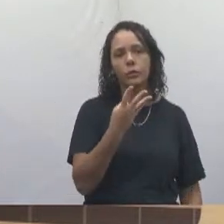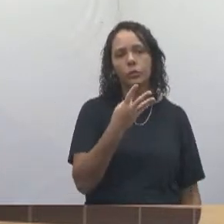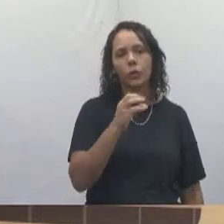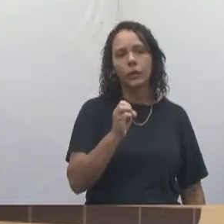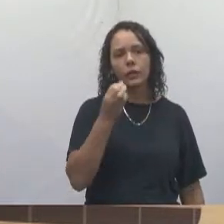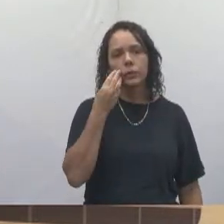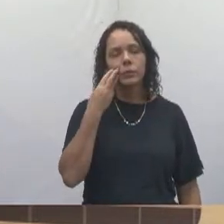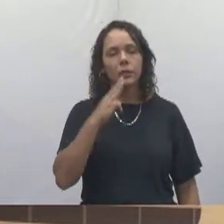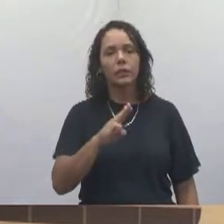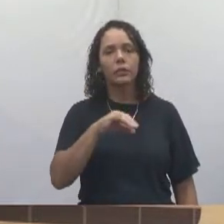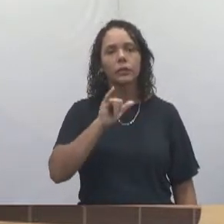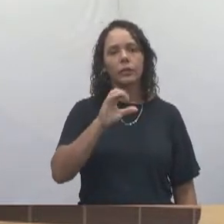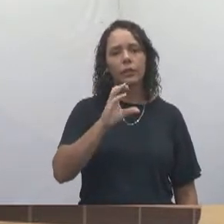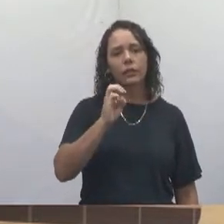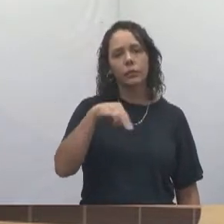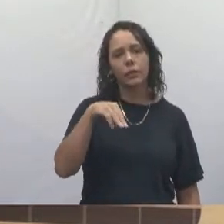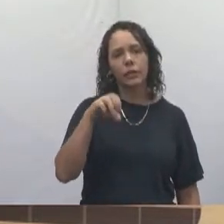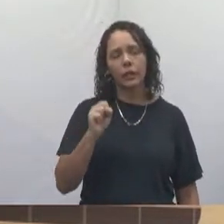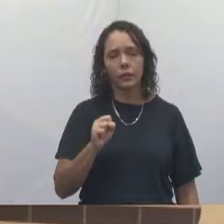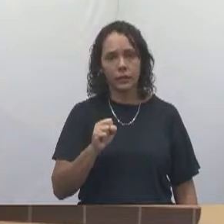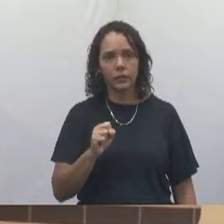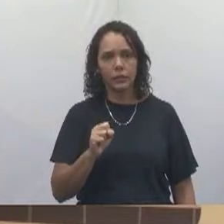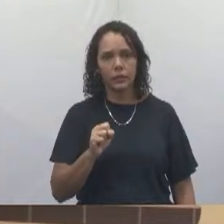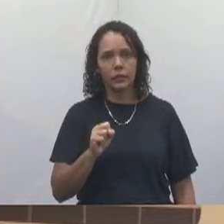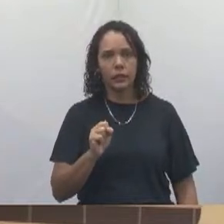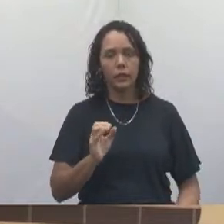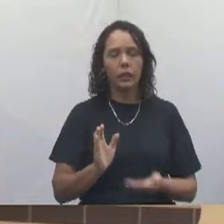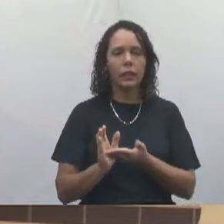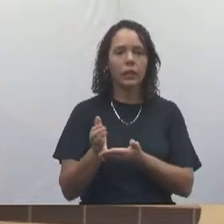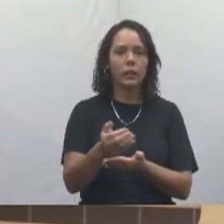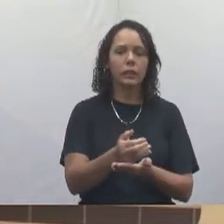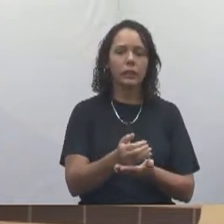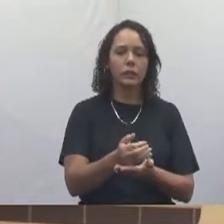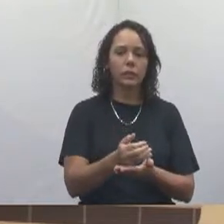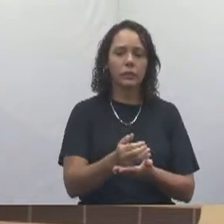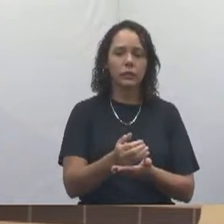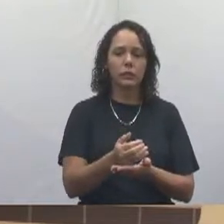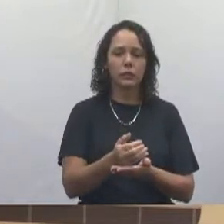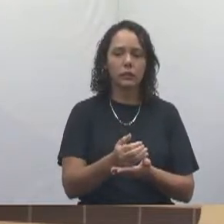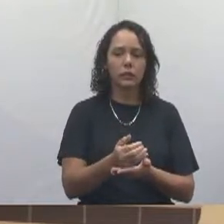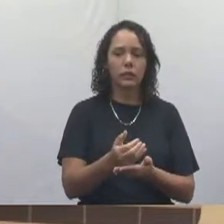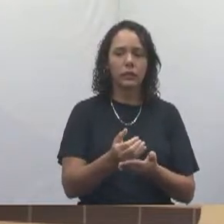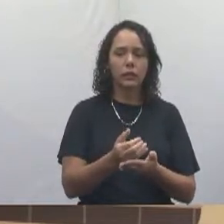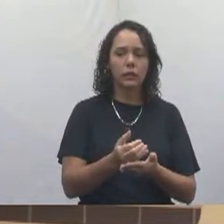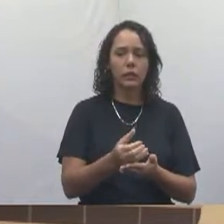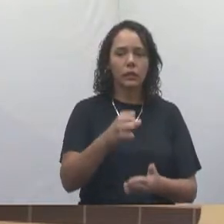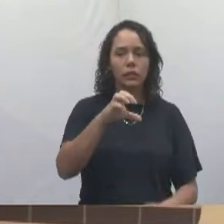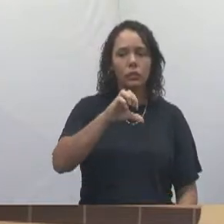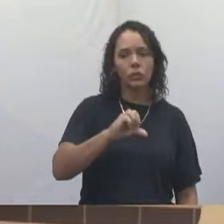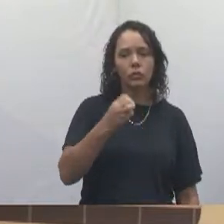milhões do ICMS, a receita corrente do município chegou a comprometer